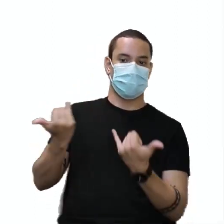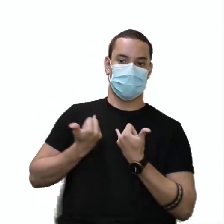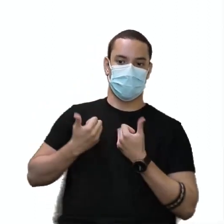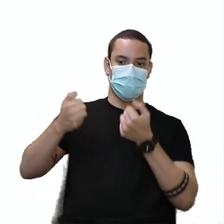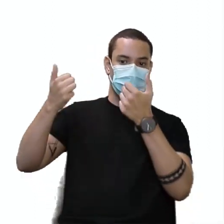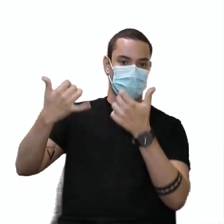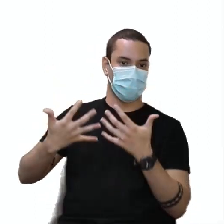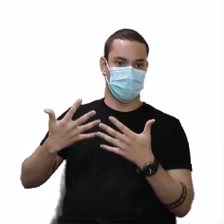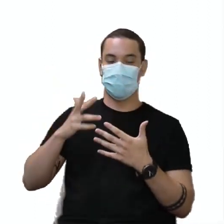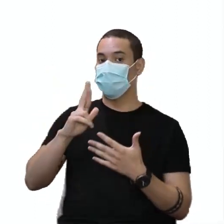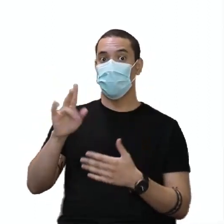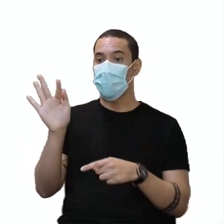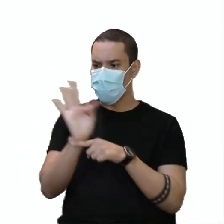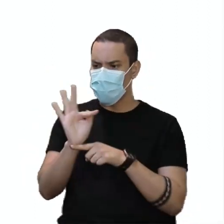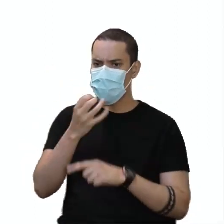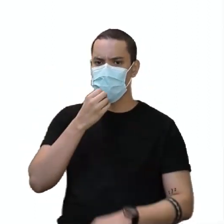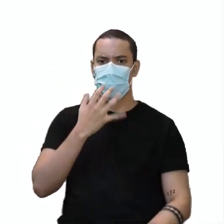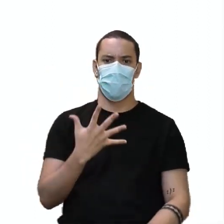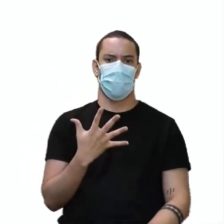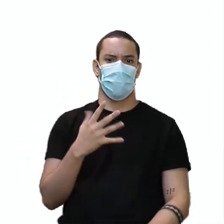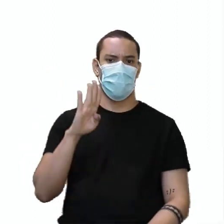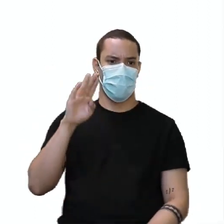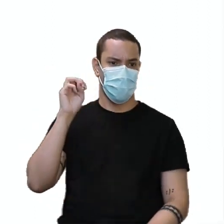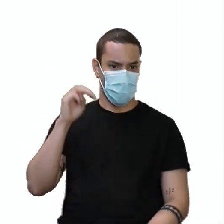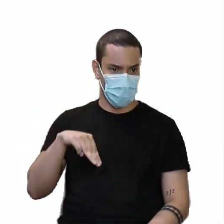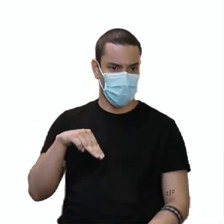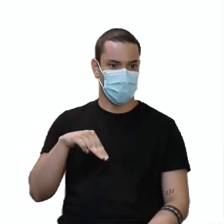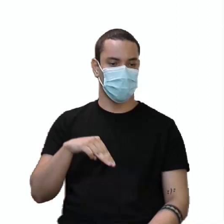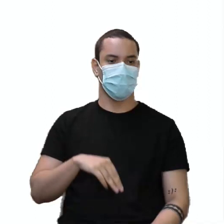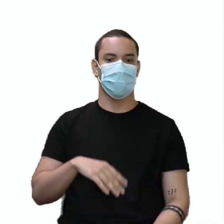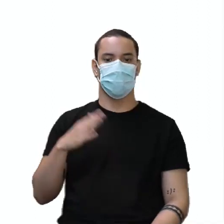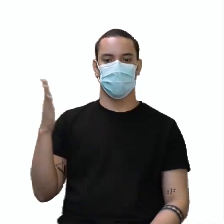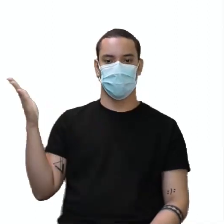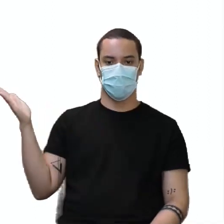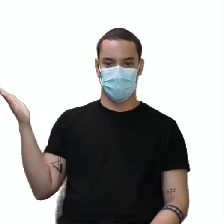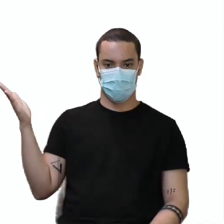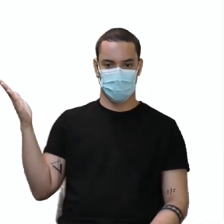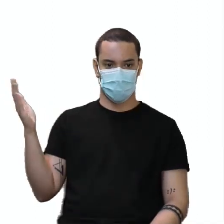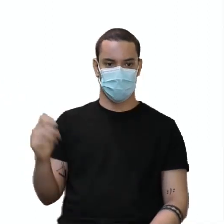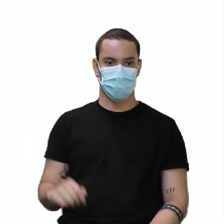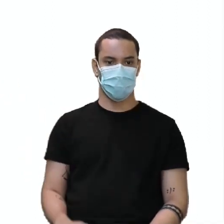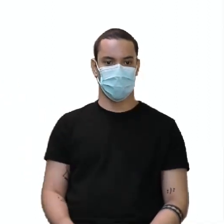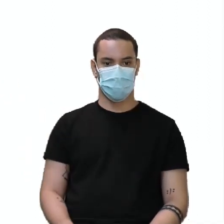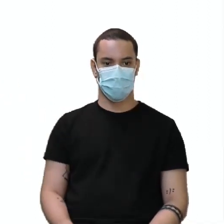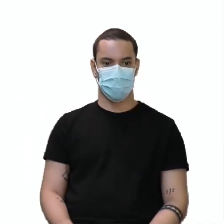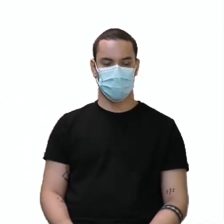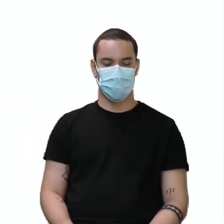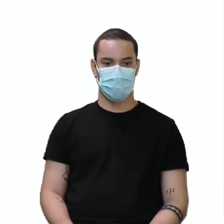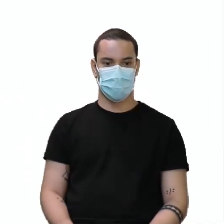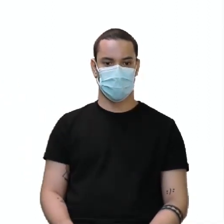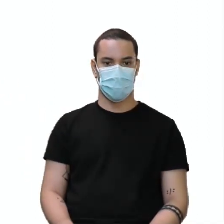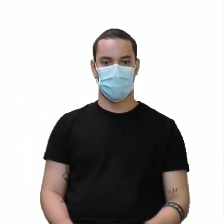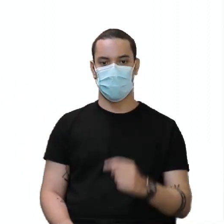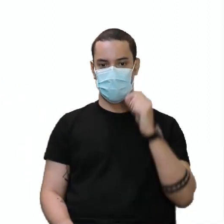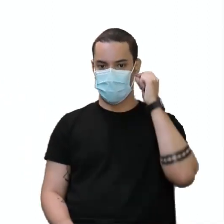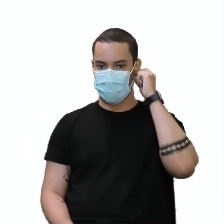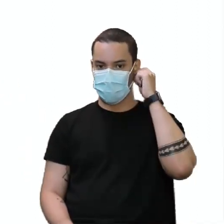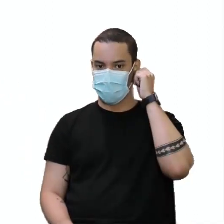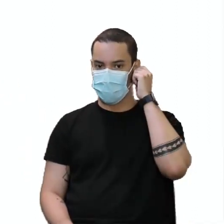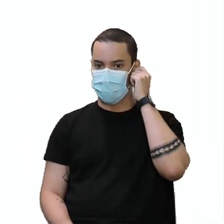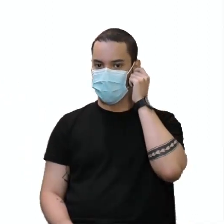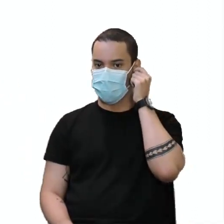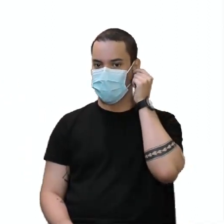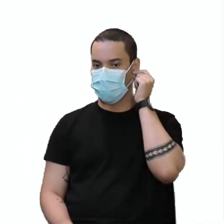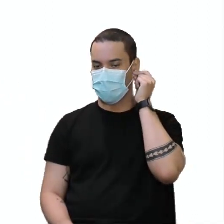forma boa. É o filme que é bom. E na D, I just read a good or well